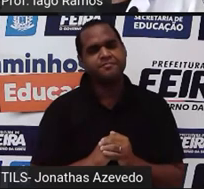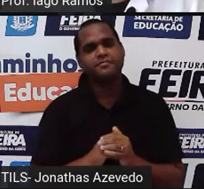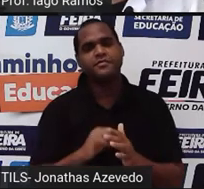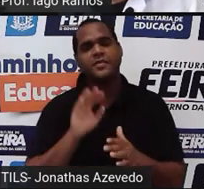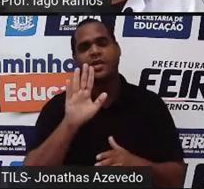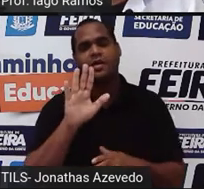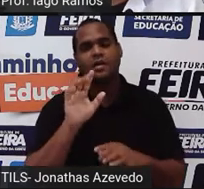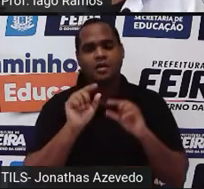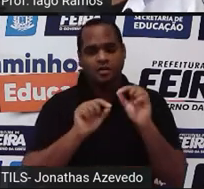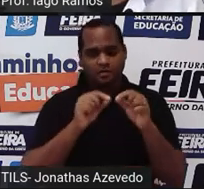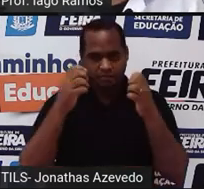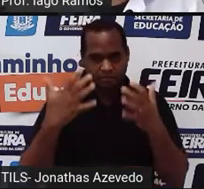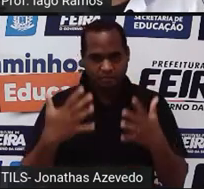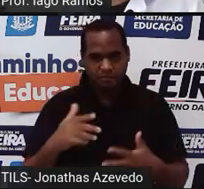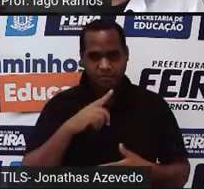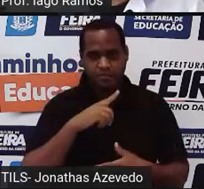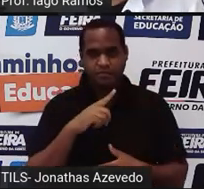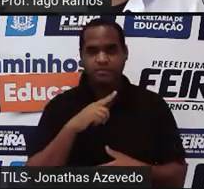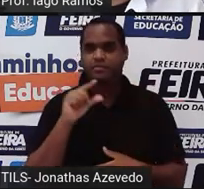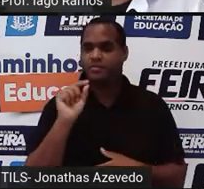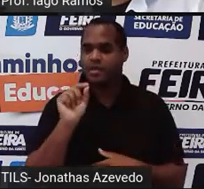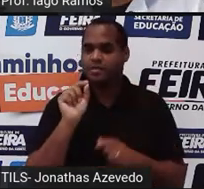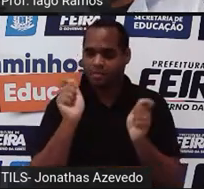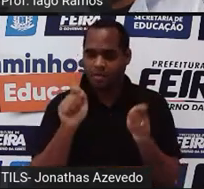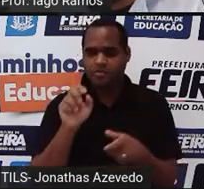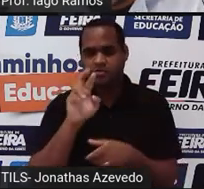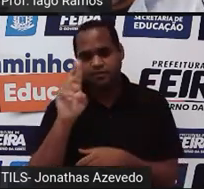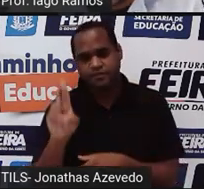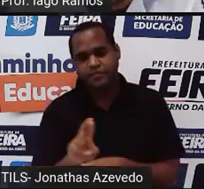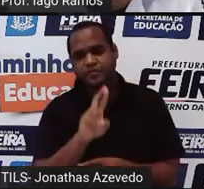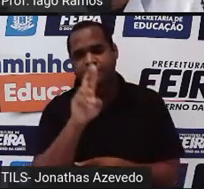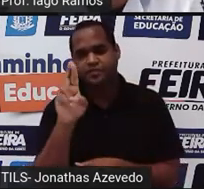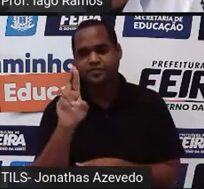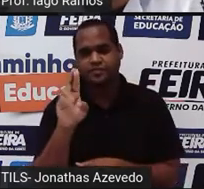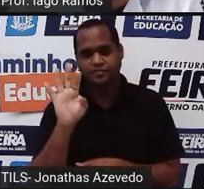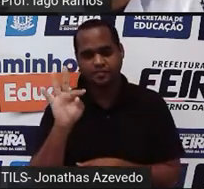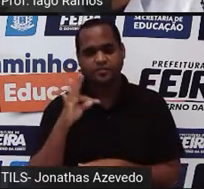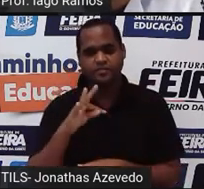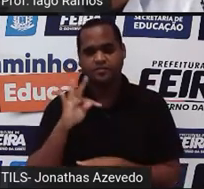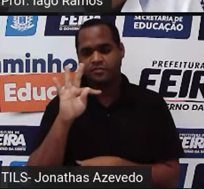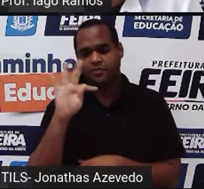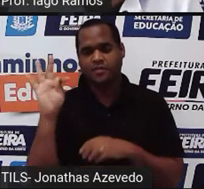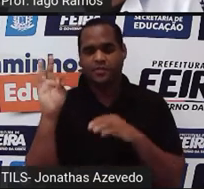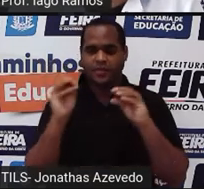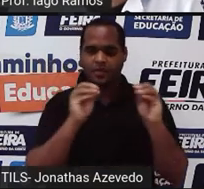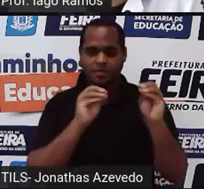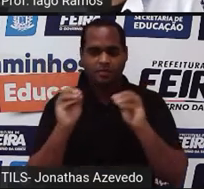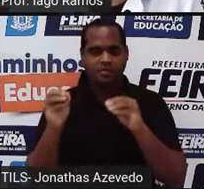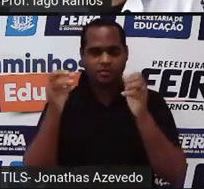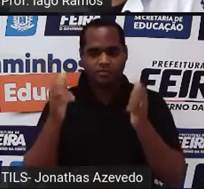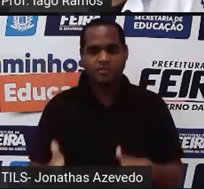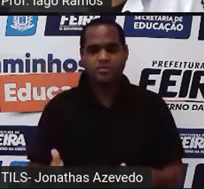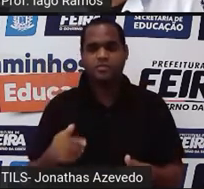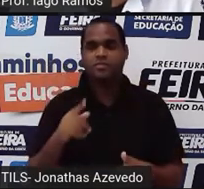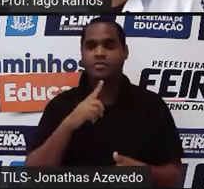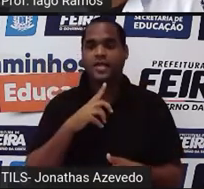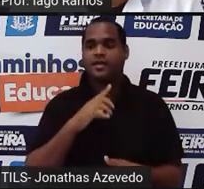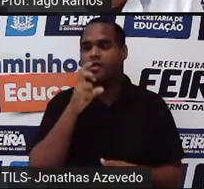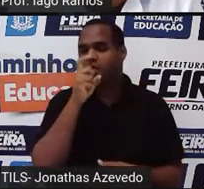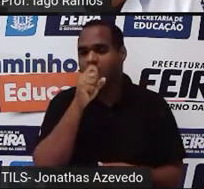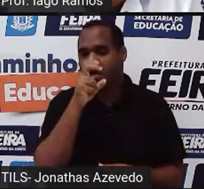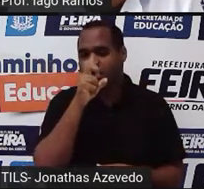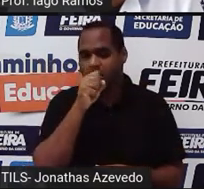espelho pode ser um ponto também. Então, a gente tem a reflexão em relação a um ponto, que é aquele pontozinho laranja ali,